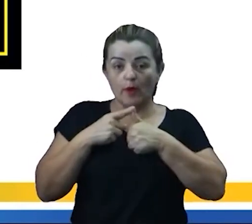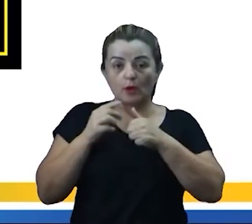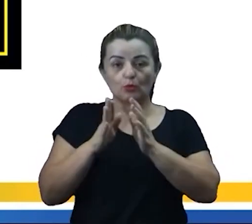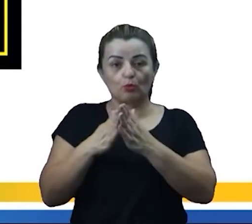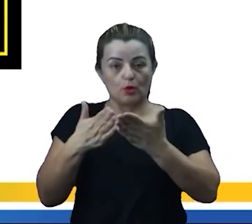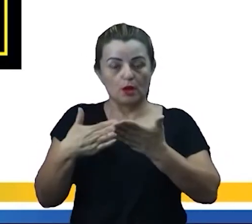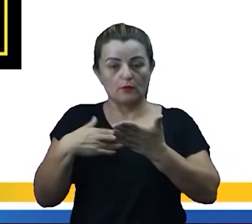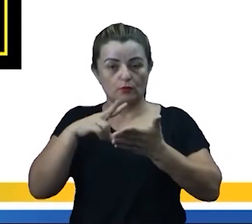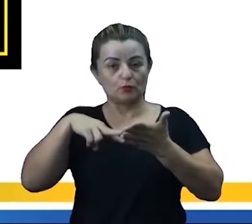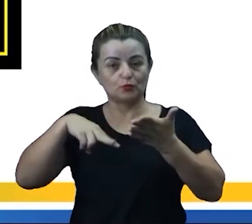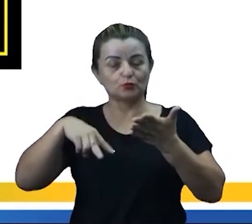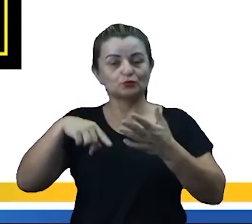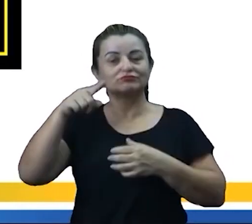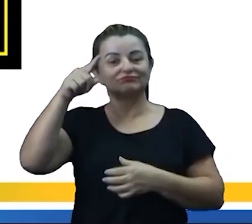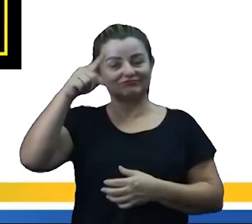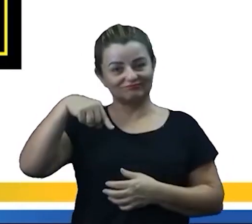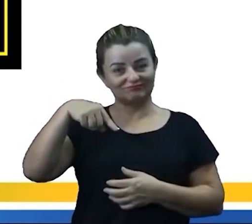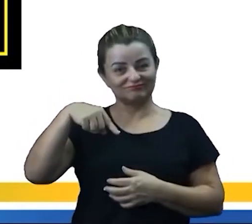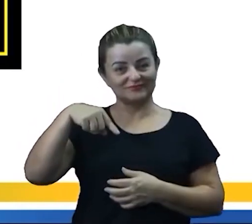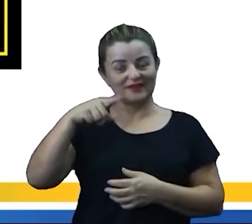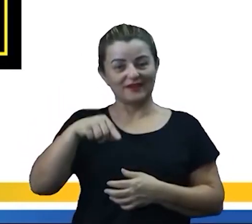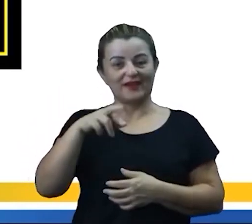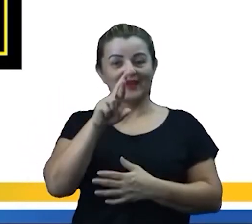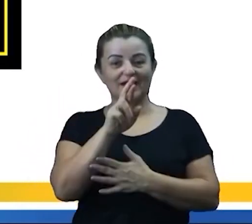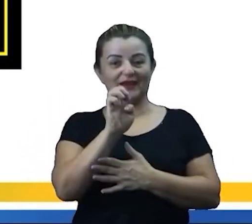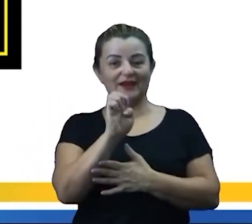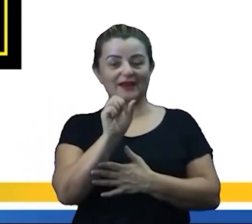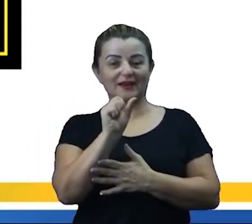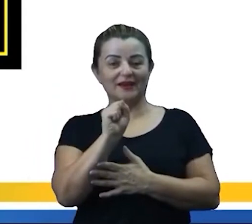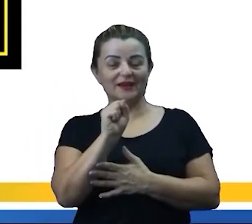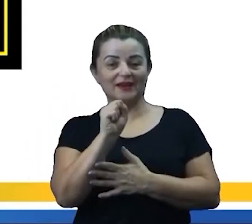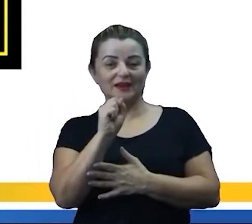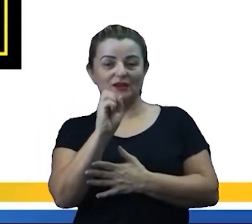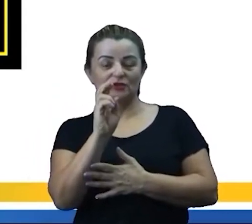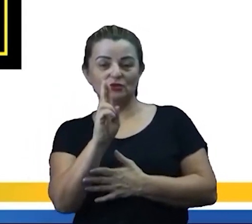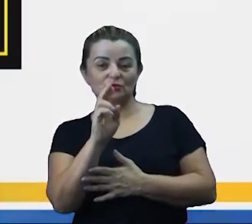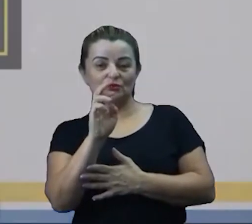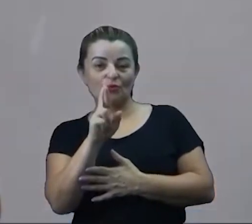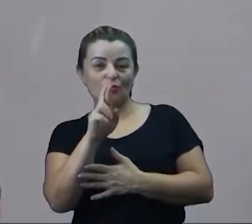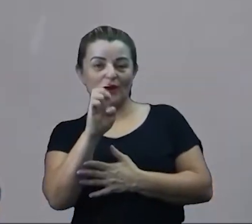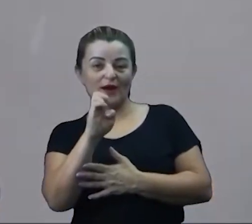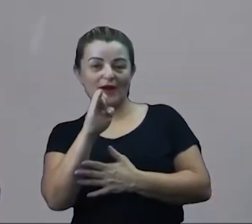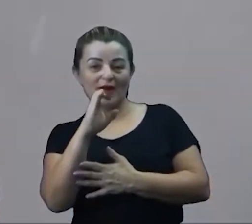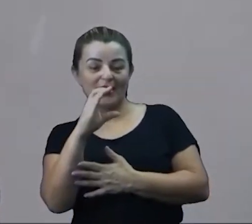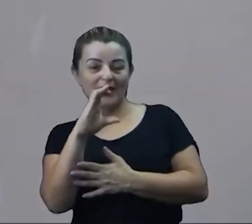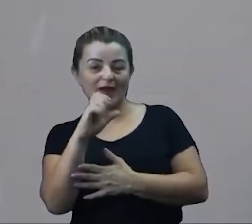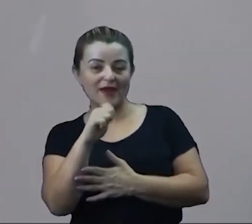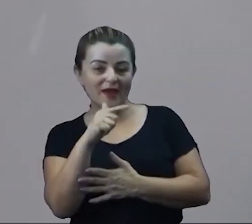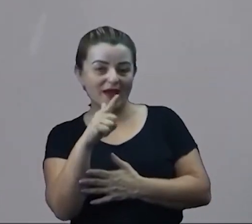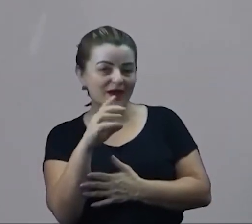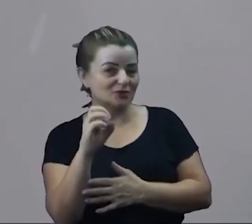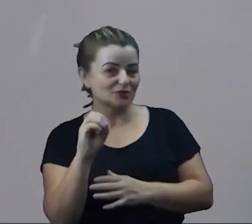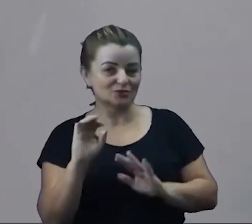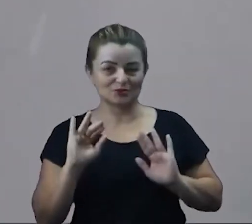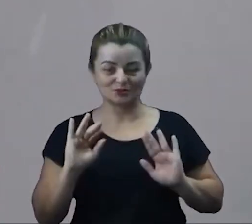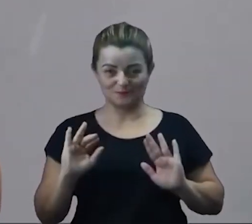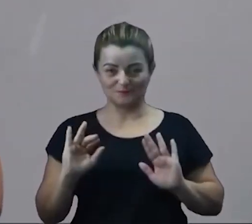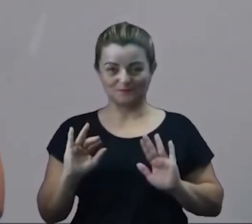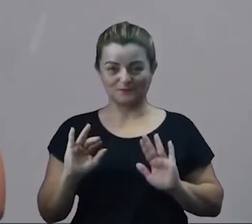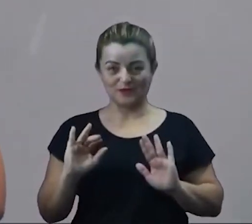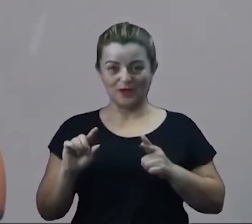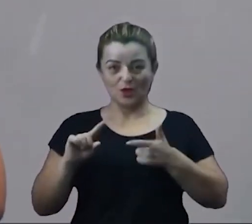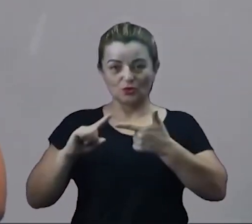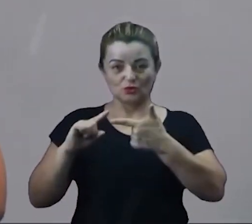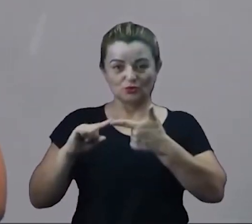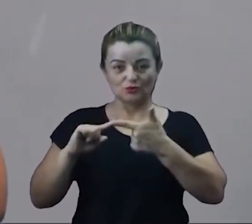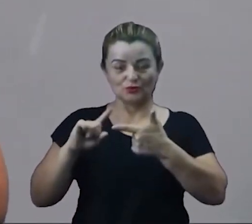que ele escreveu foi Ressurreição. A queda que as mulheres têm para os tolos é uma tradução. É isso